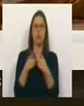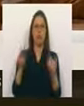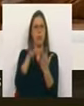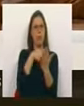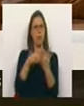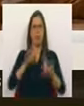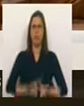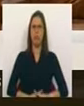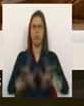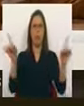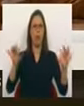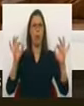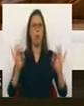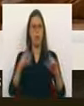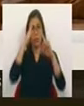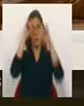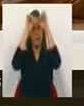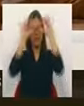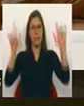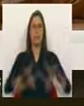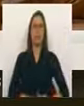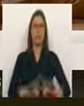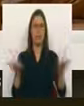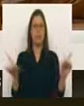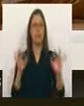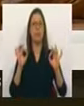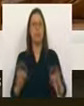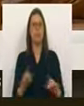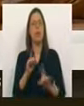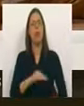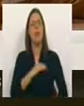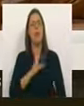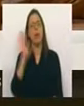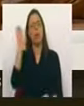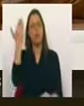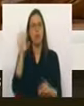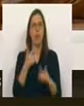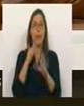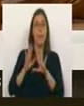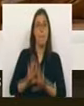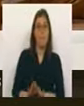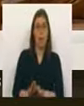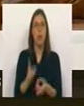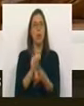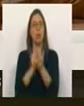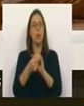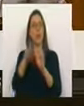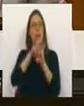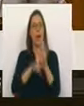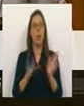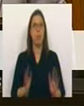diferente, diria mesmo ideologicamente diferente, mais preocupado em travar do que